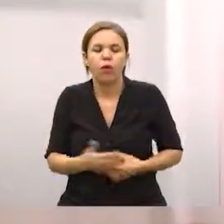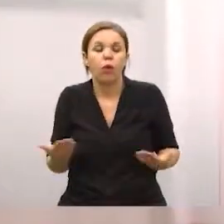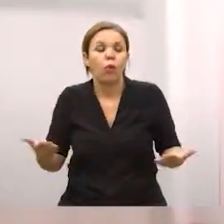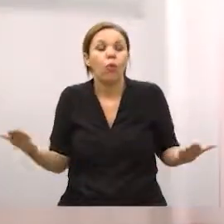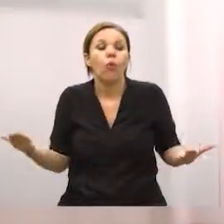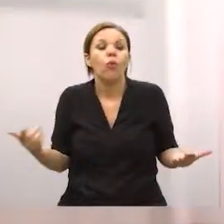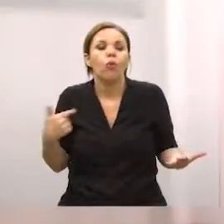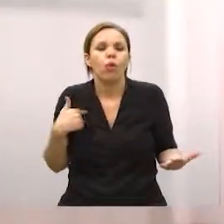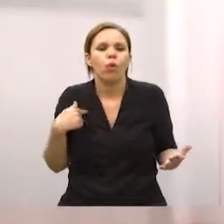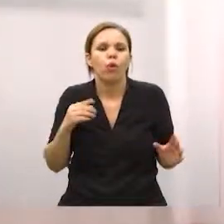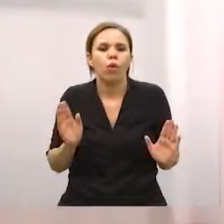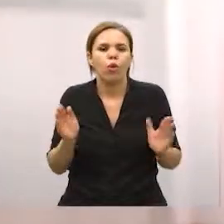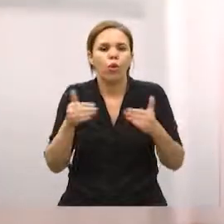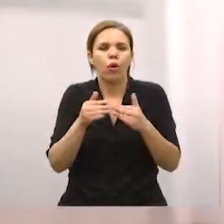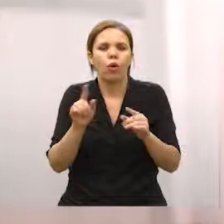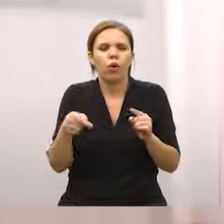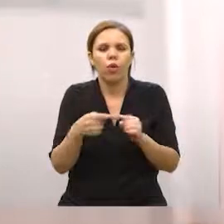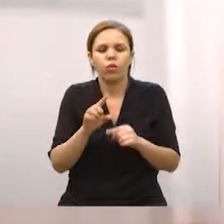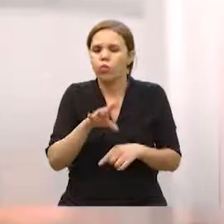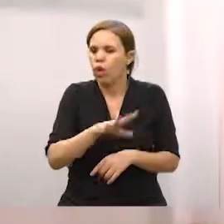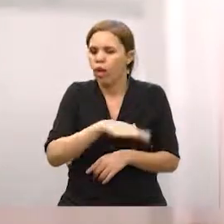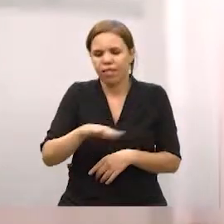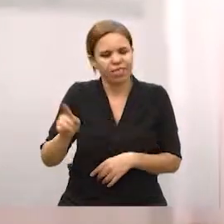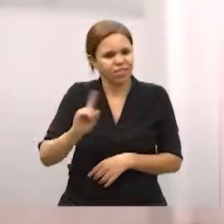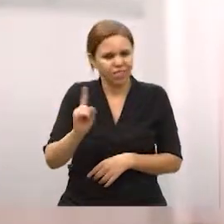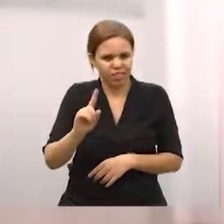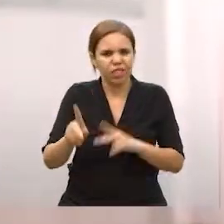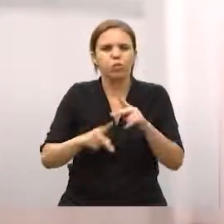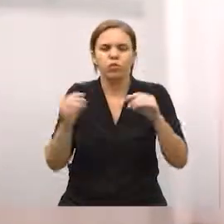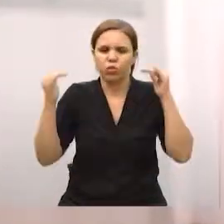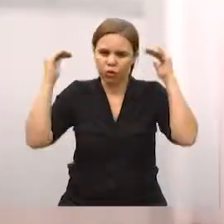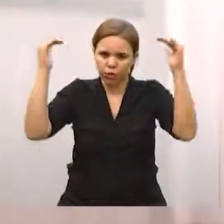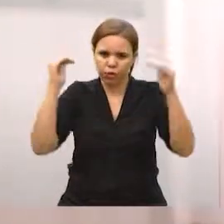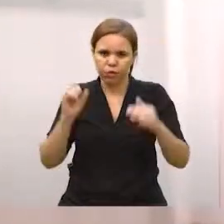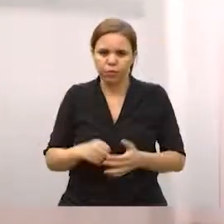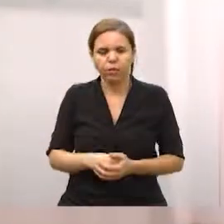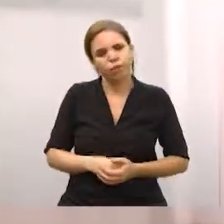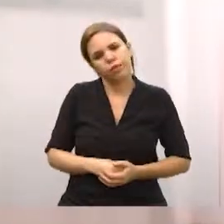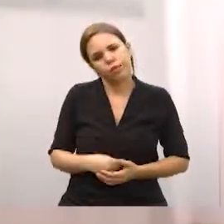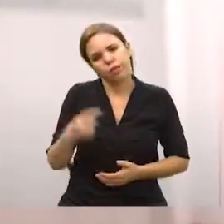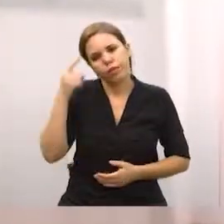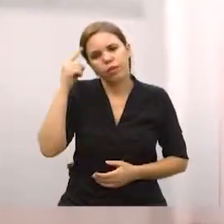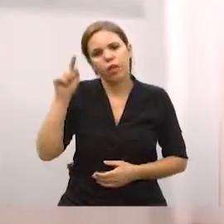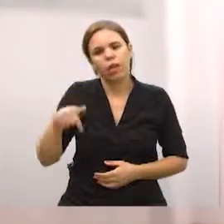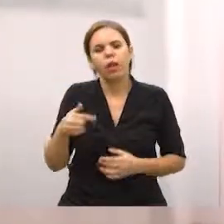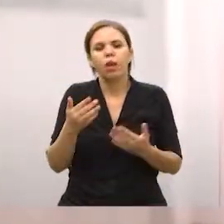pessoas. Mas hoje o nosso público-alvo não são crianças, né? São adultos.